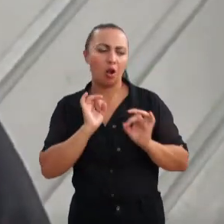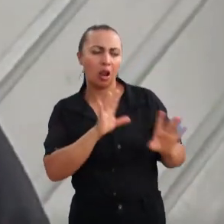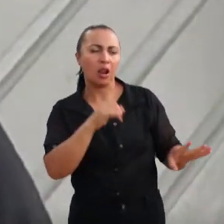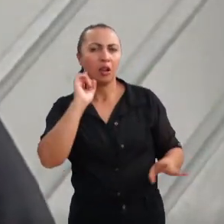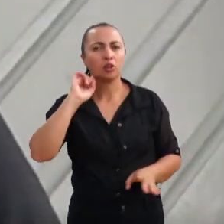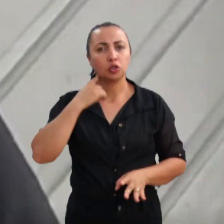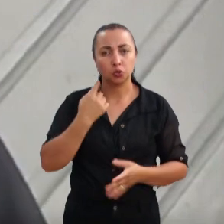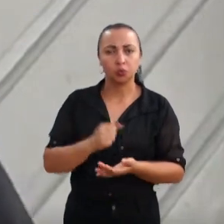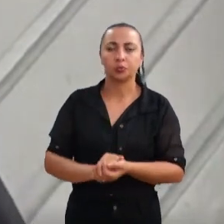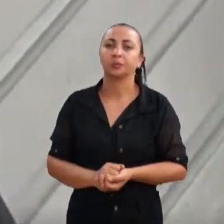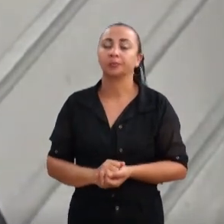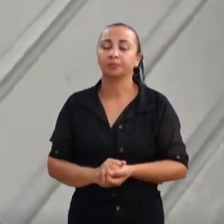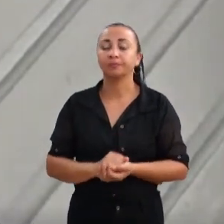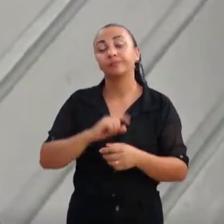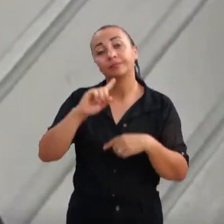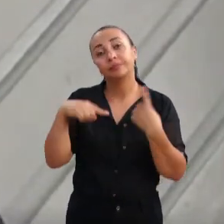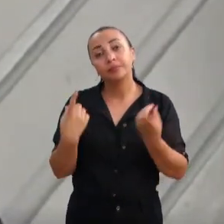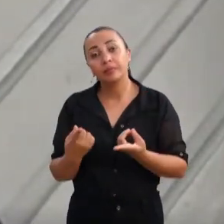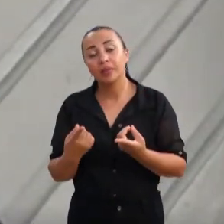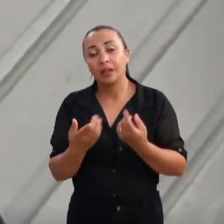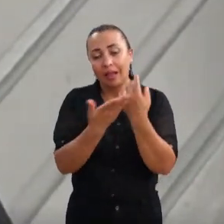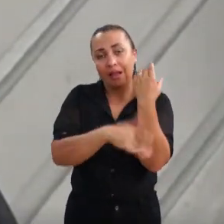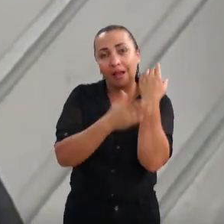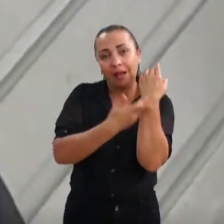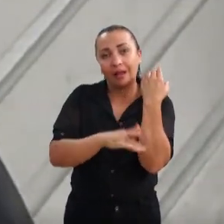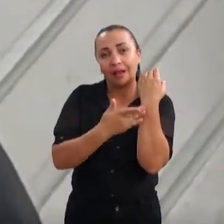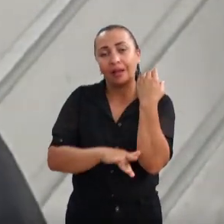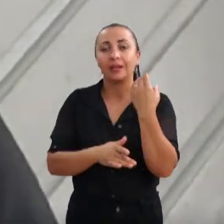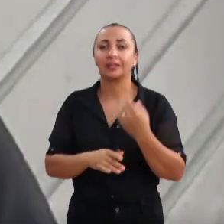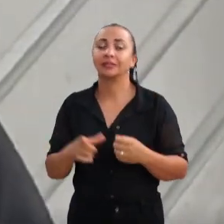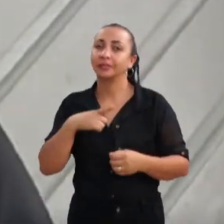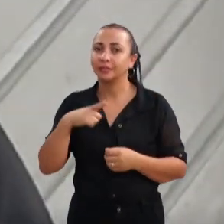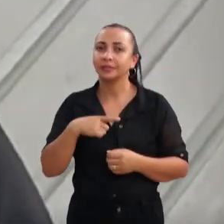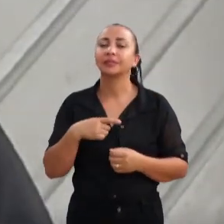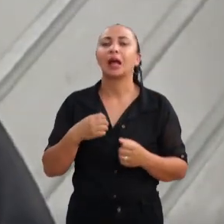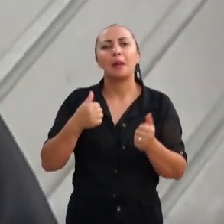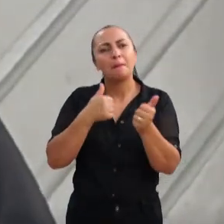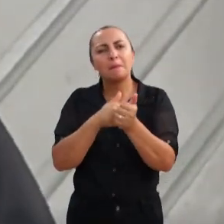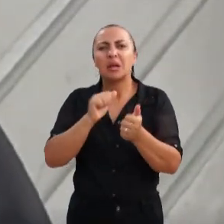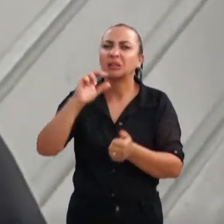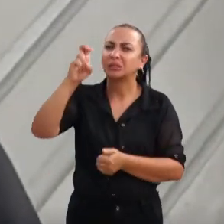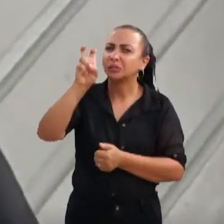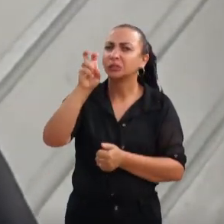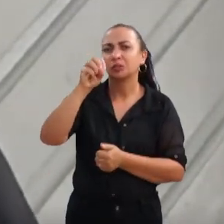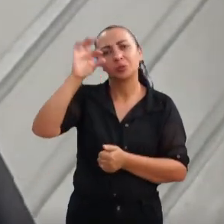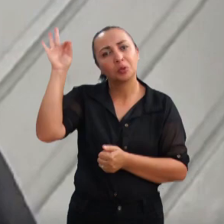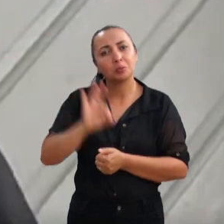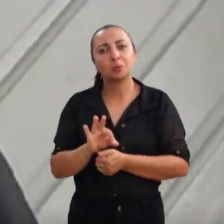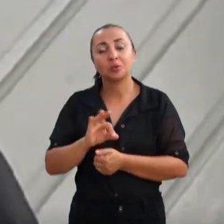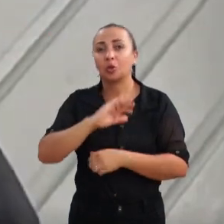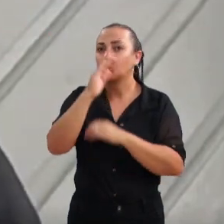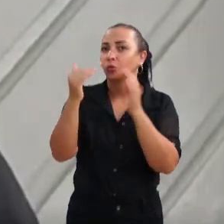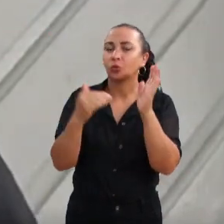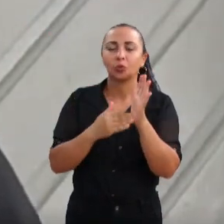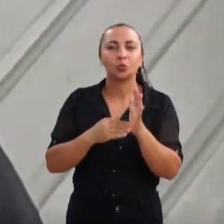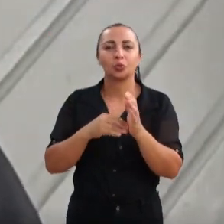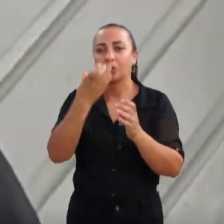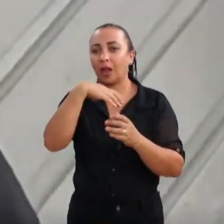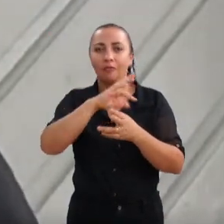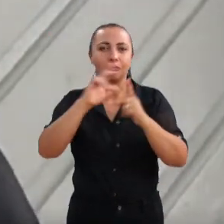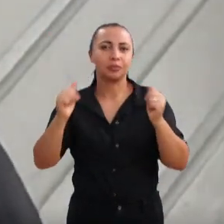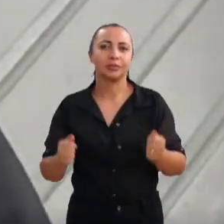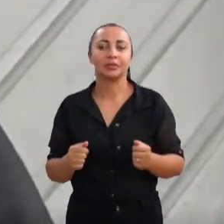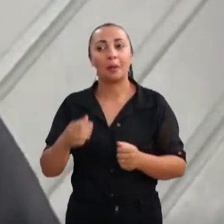é descartada. E a casca da jaca compõe aproximadamente 50% de todo o fruto.